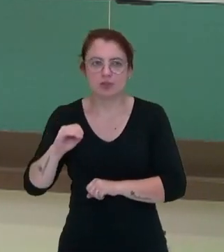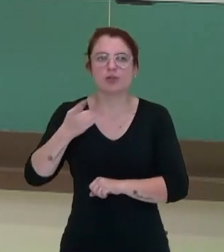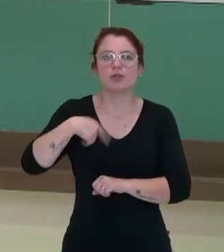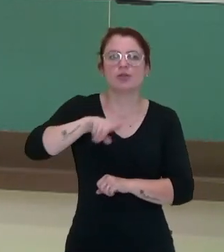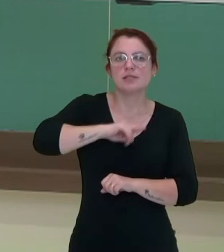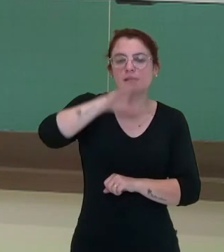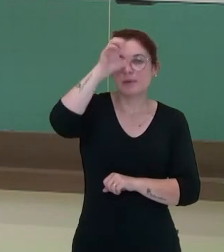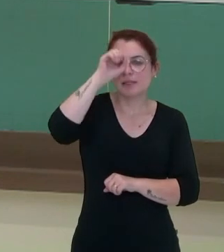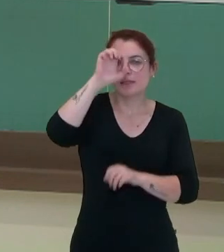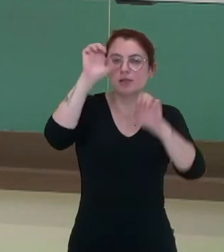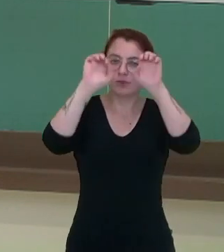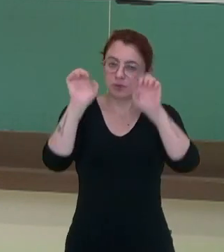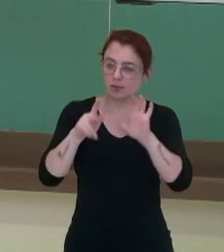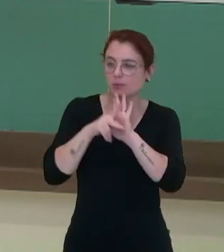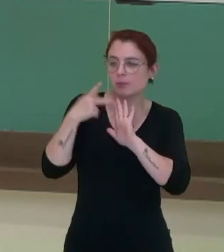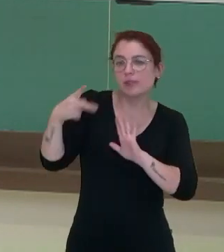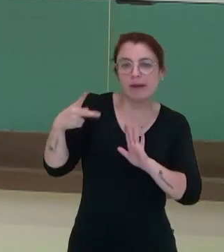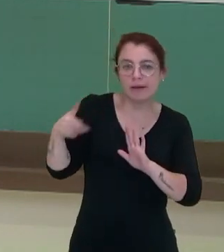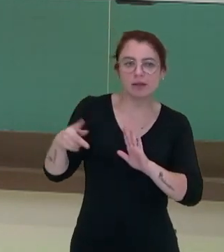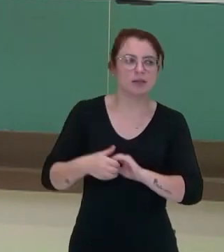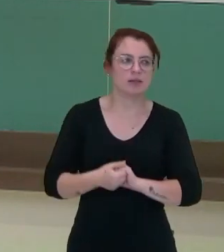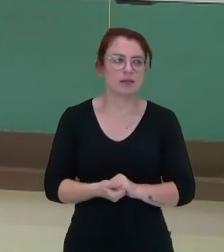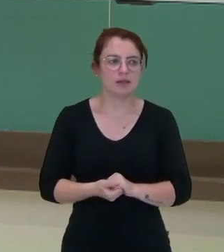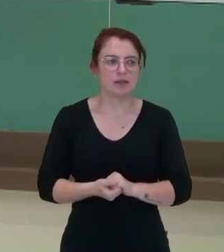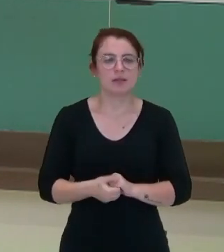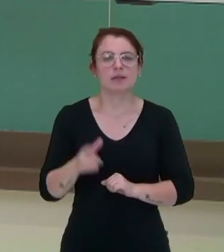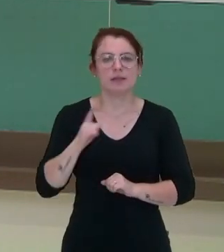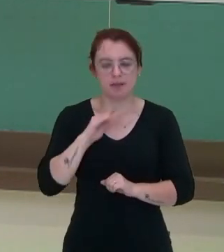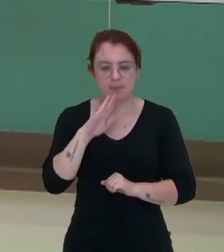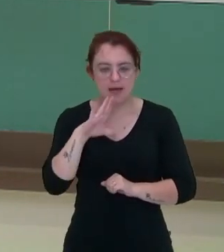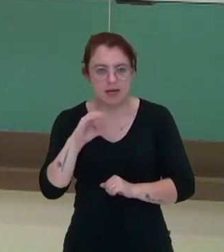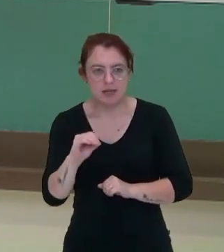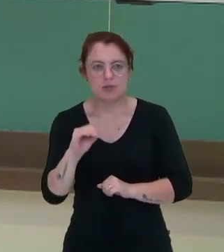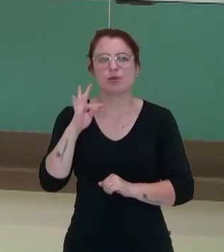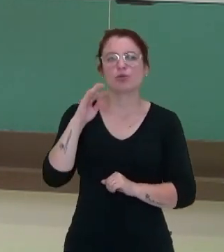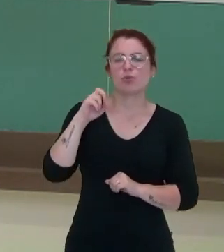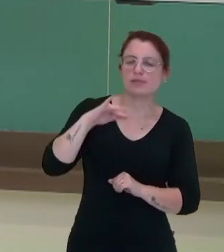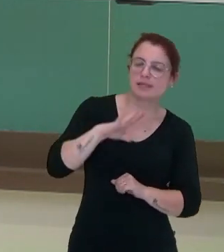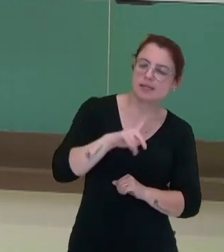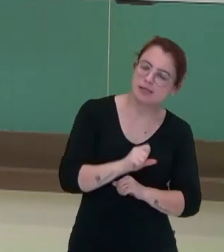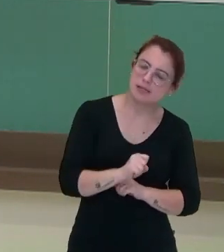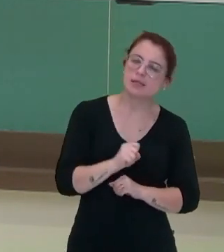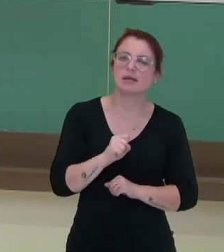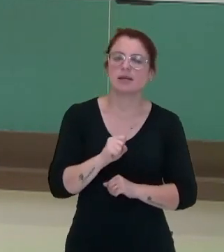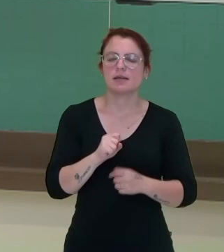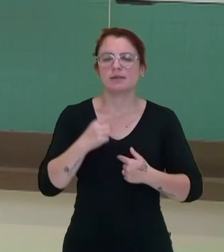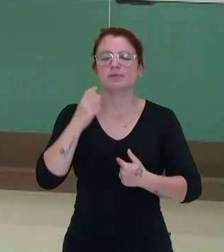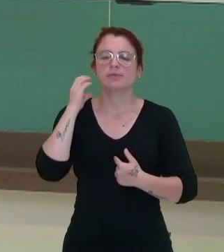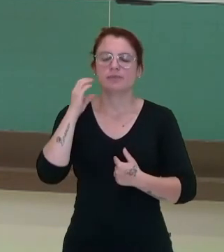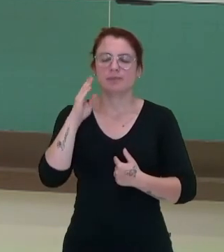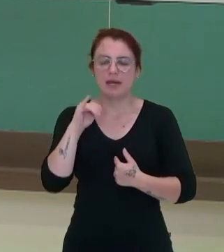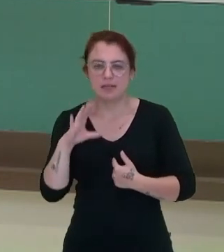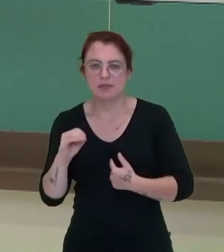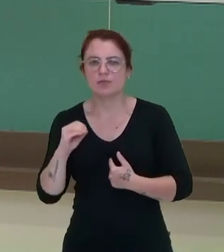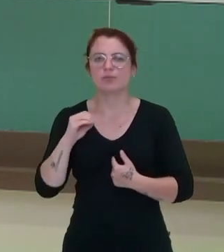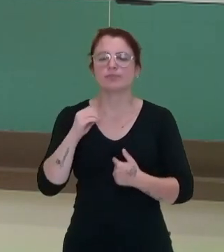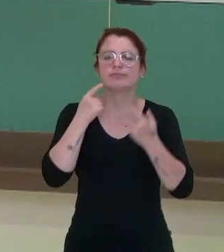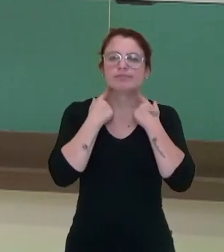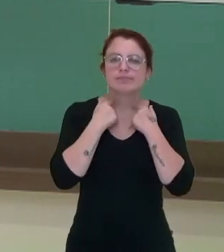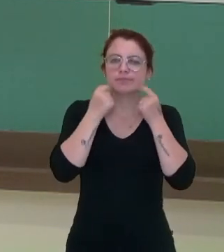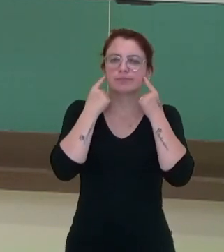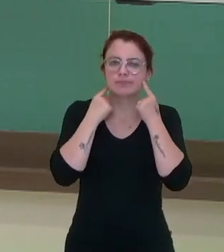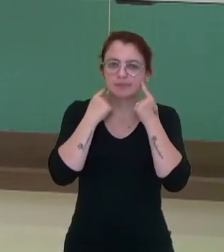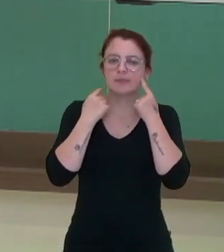as estruturas que fazem parte. O baço, as tonsilas, os linfonodos, os próprios